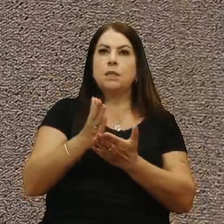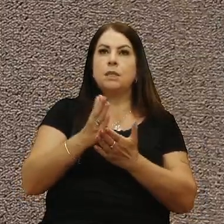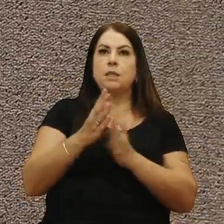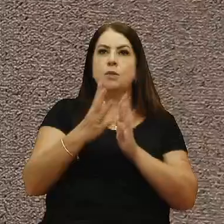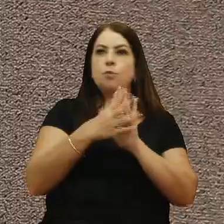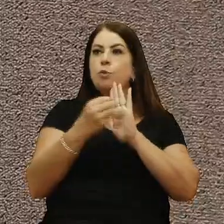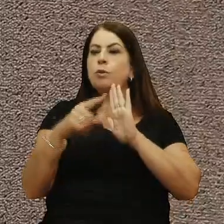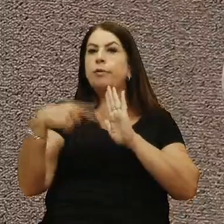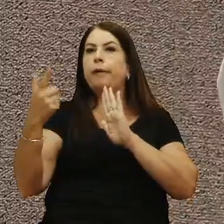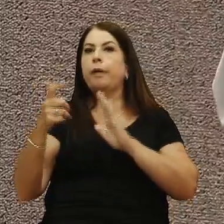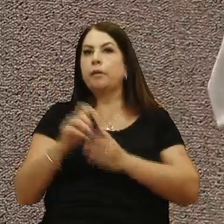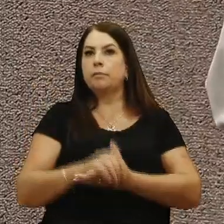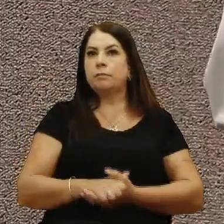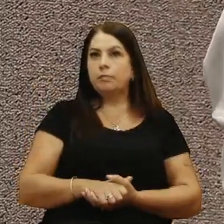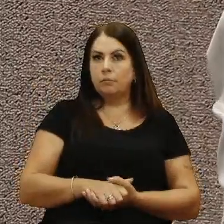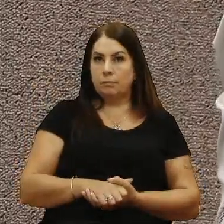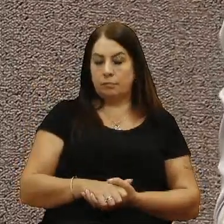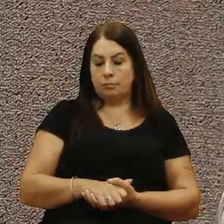quem?